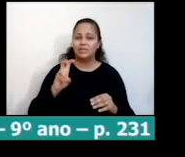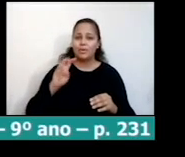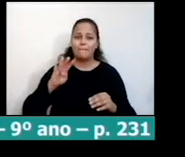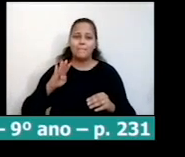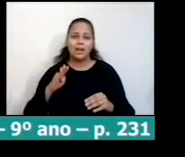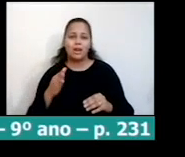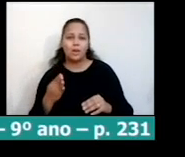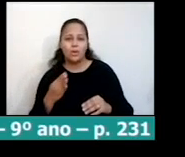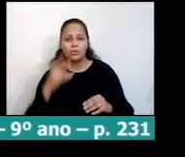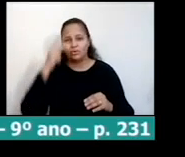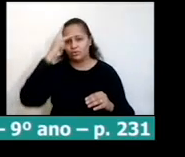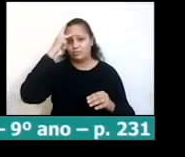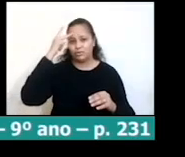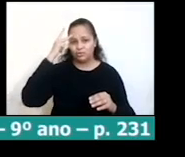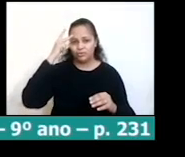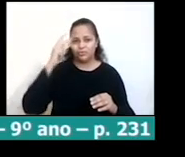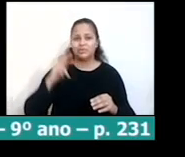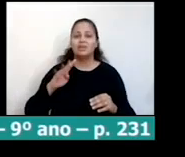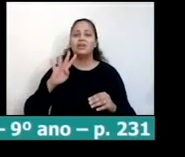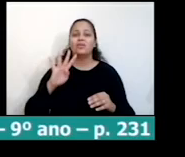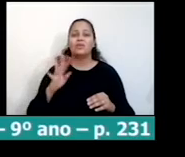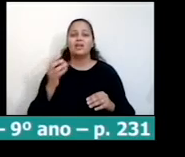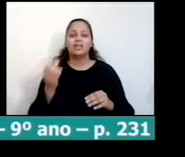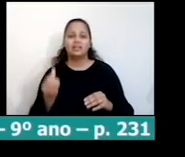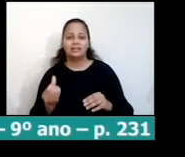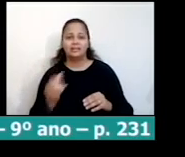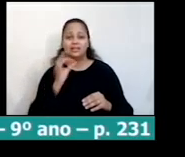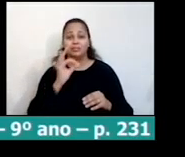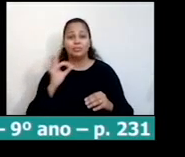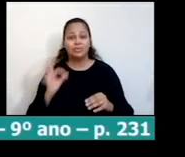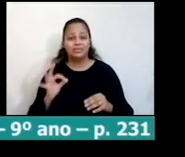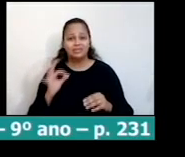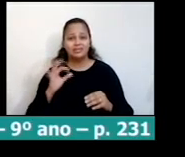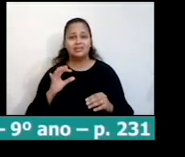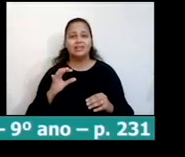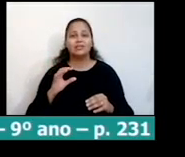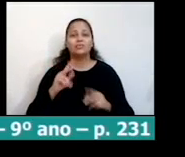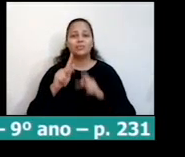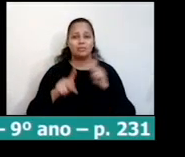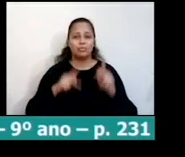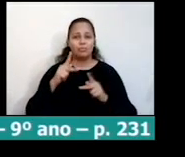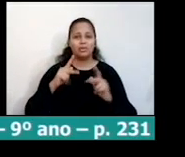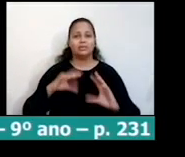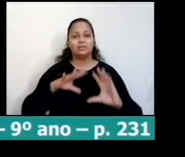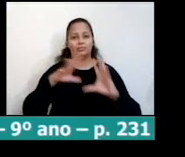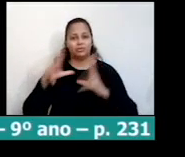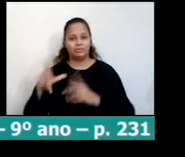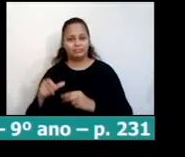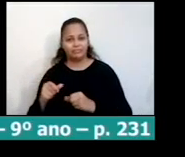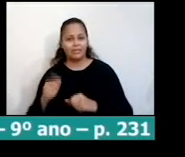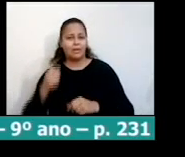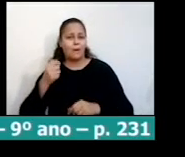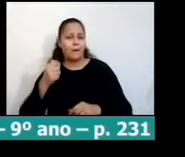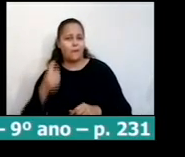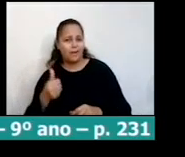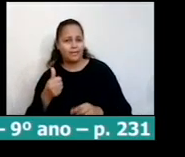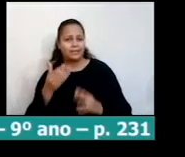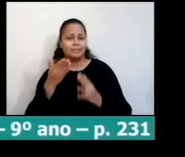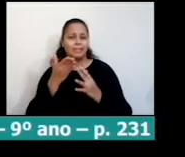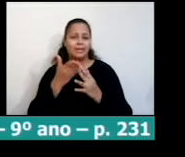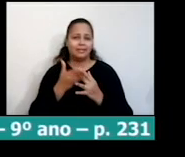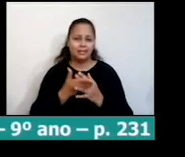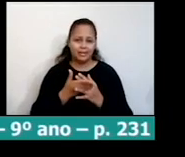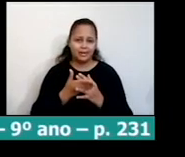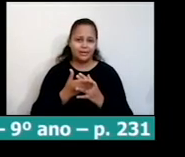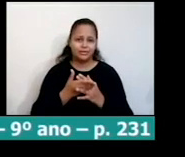de habitantes, o que vai ser 46% da população mundial. Quase metade da população mundial reside em apenas